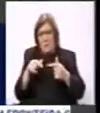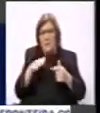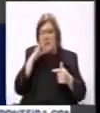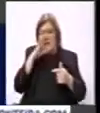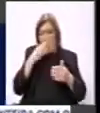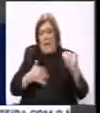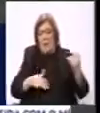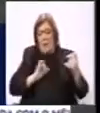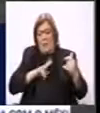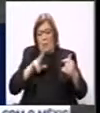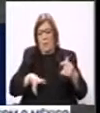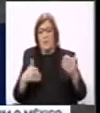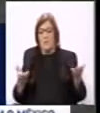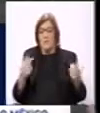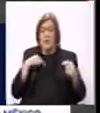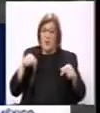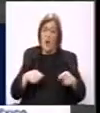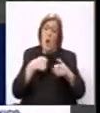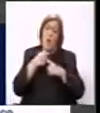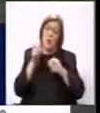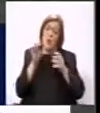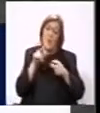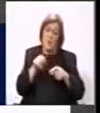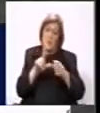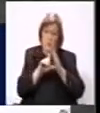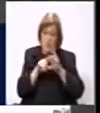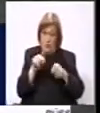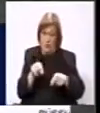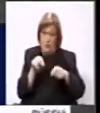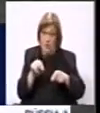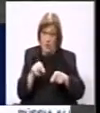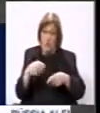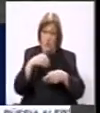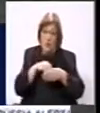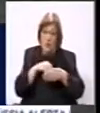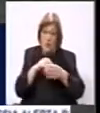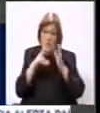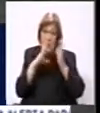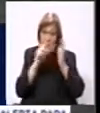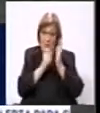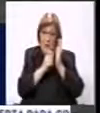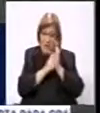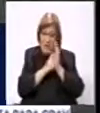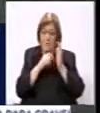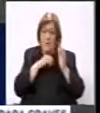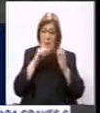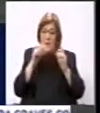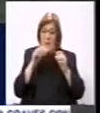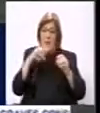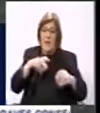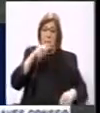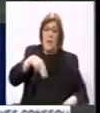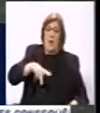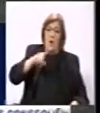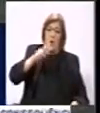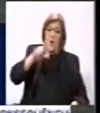geral acho que é isso que estamos cá para combater isso olha que esse projeto no futebol isa e também o próprio manuel cruz que nossa cabeça de cartaz em dois níveis